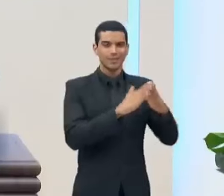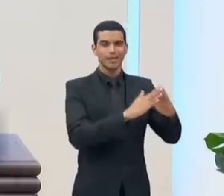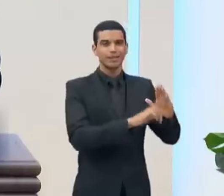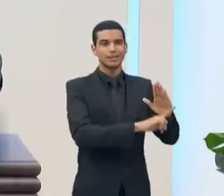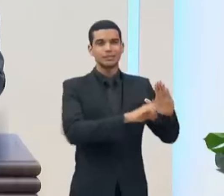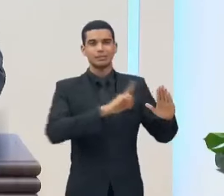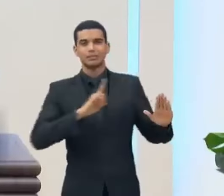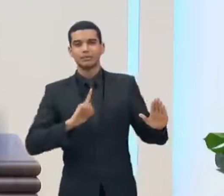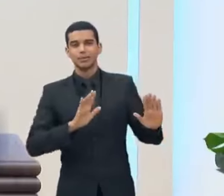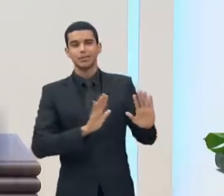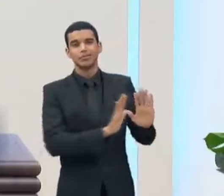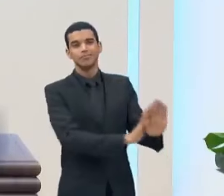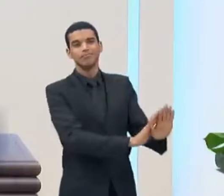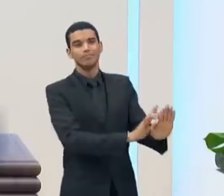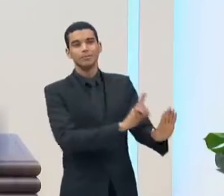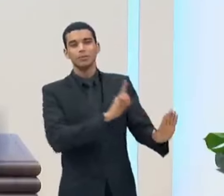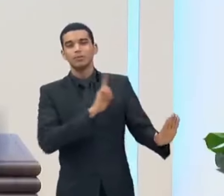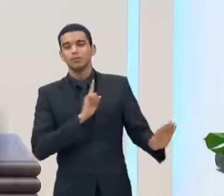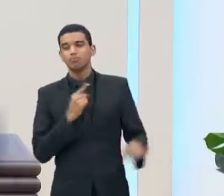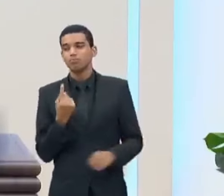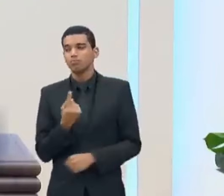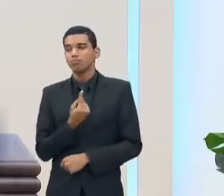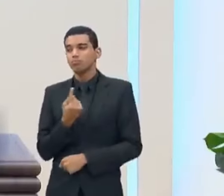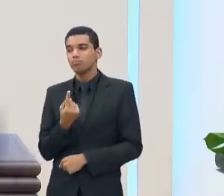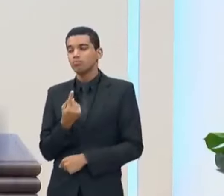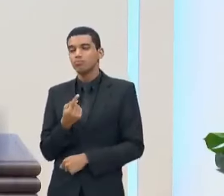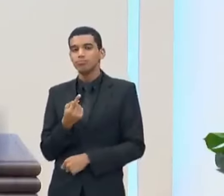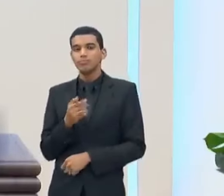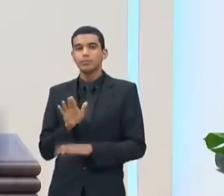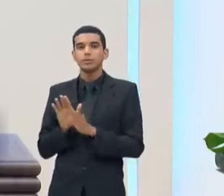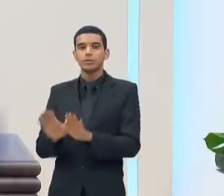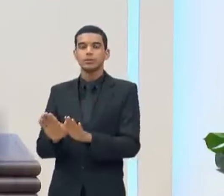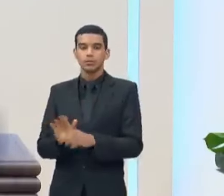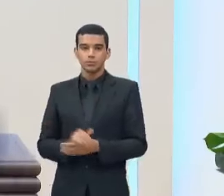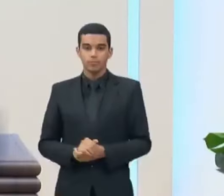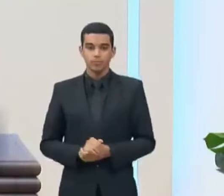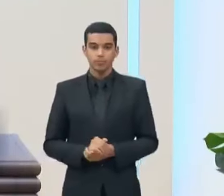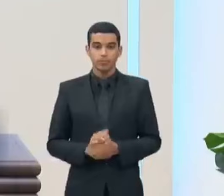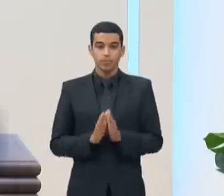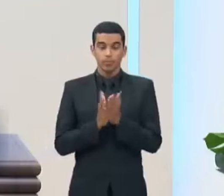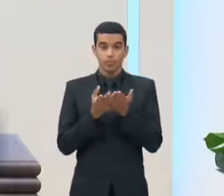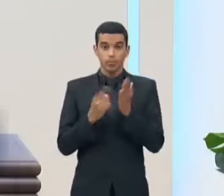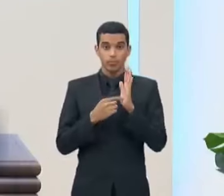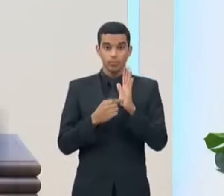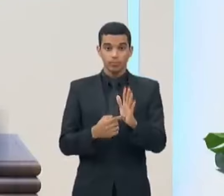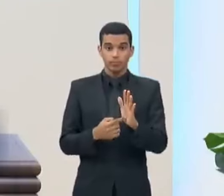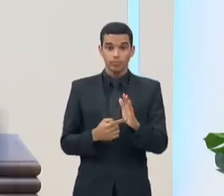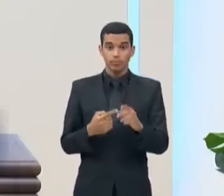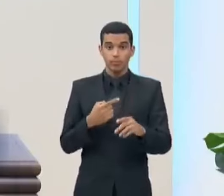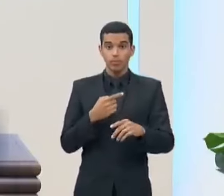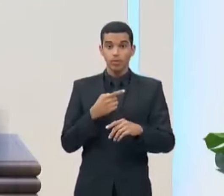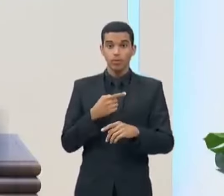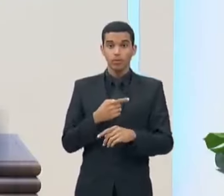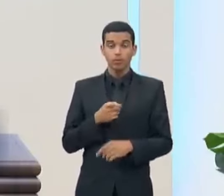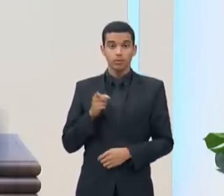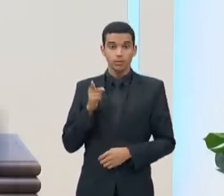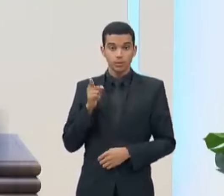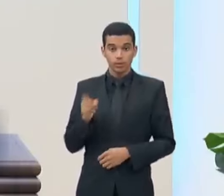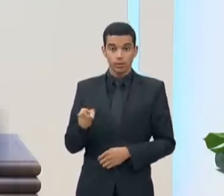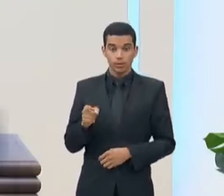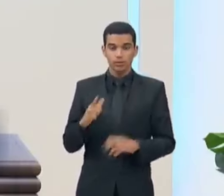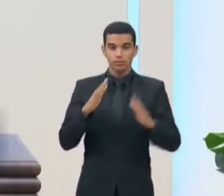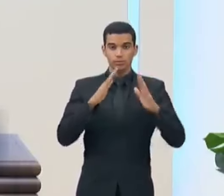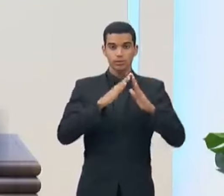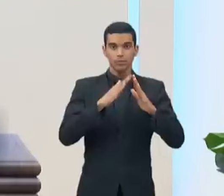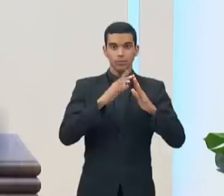Levítico 14, 8, a última parte diz: porém, ficará fora de sua